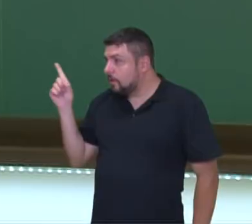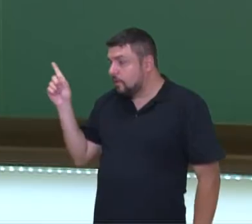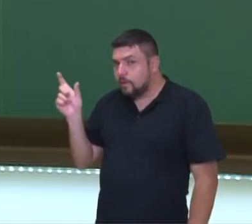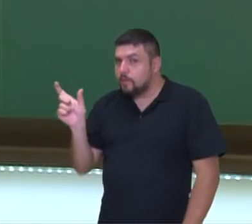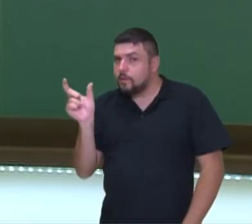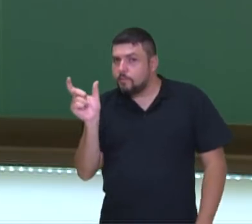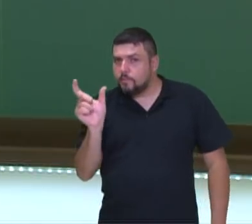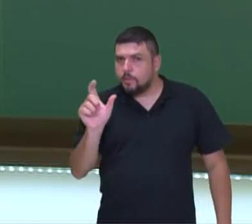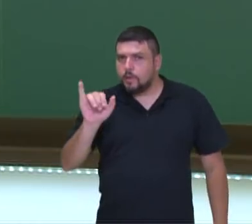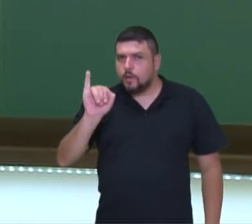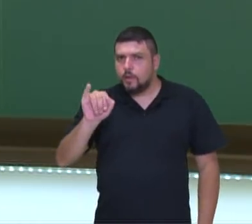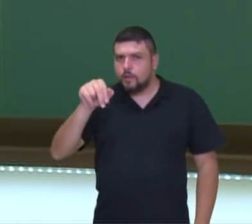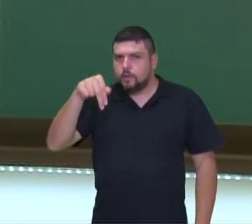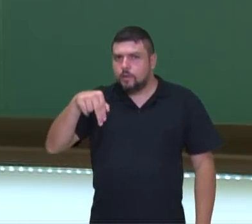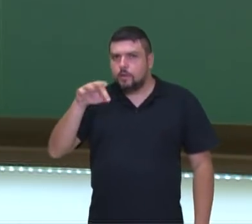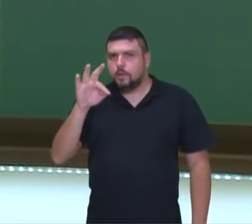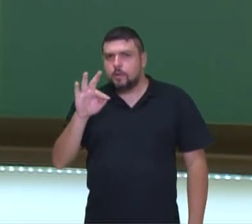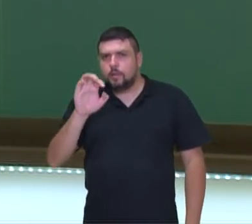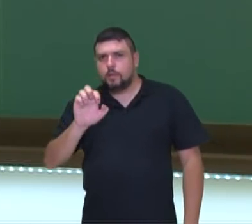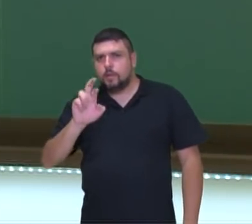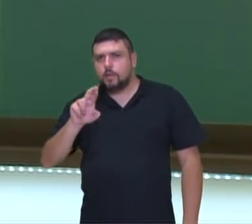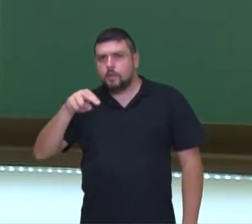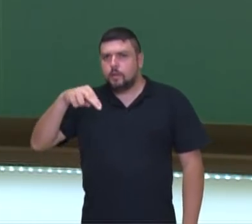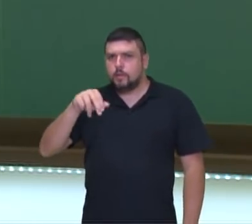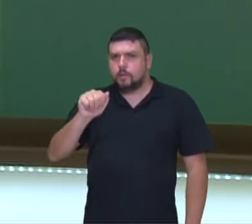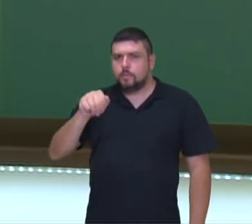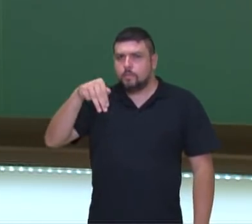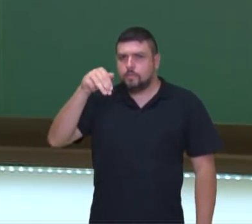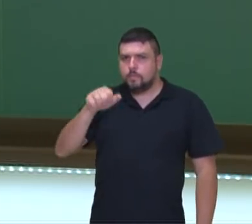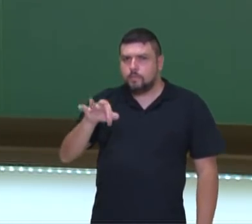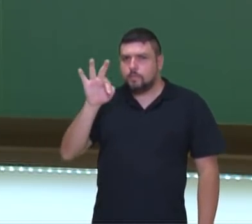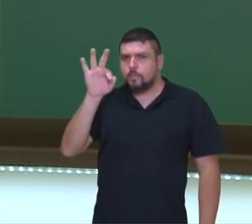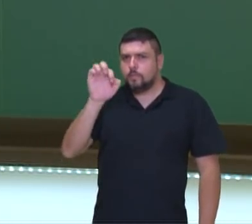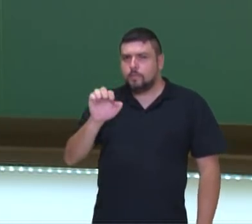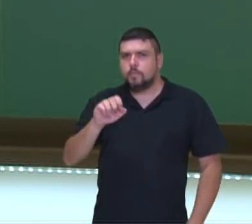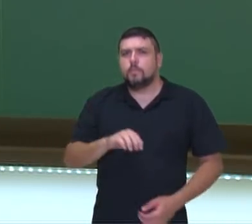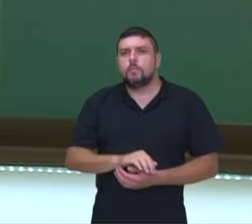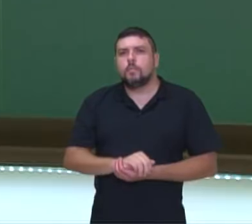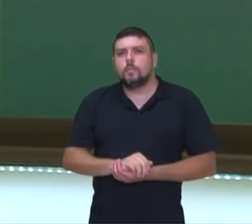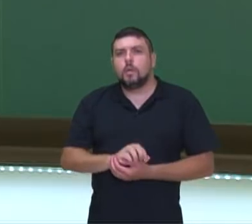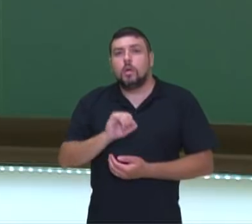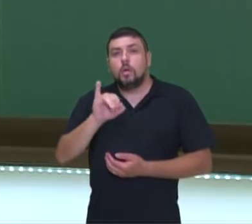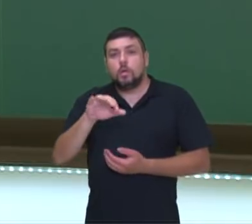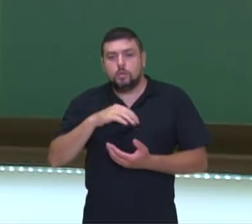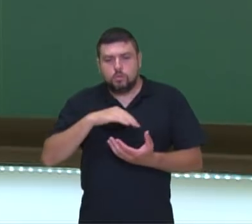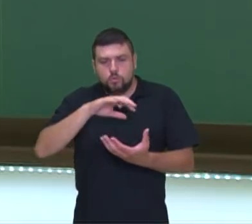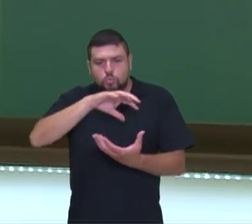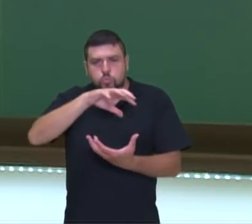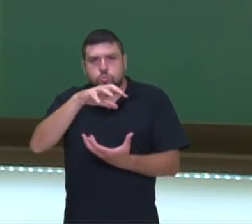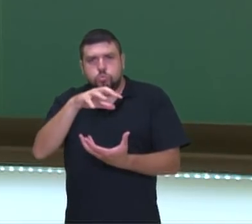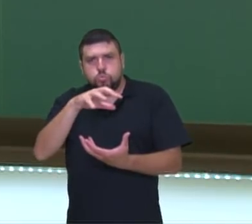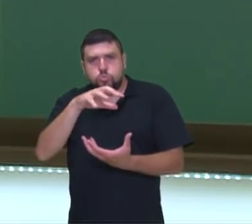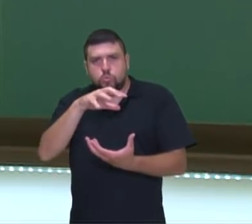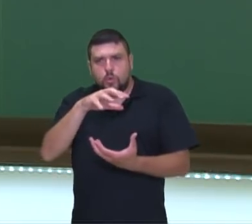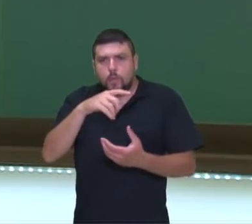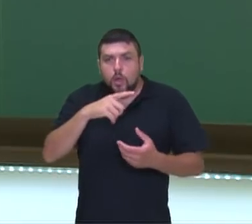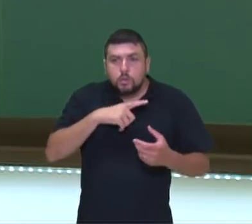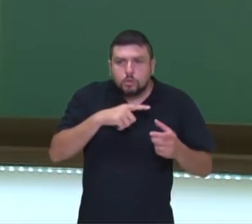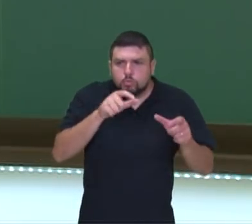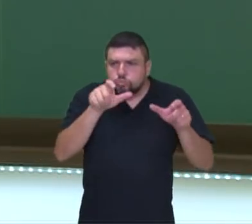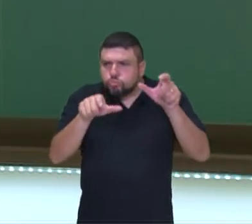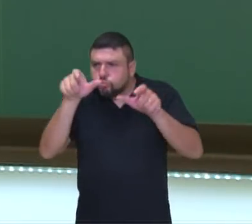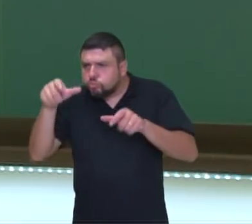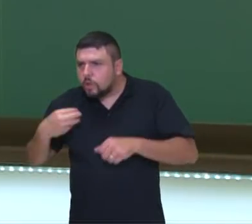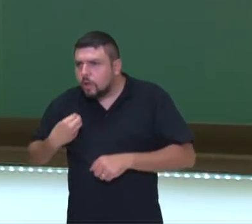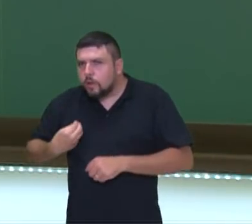falasse das camadas que estruturam o planeta Terra, biosfera, composta pela